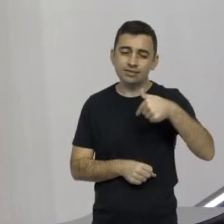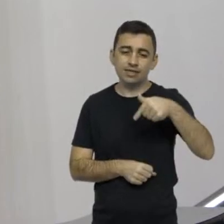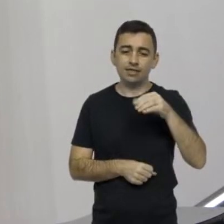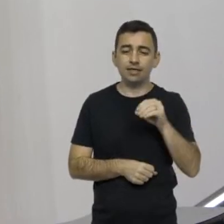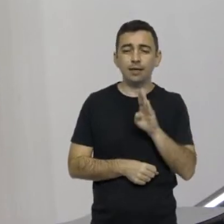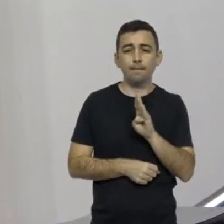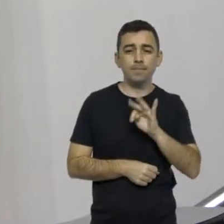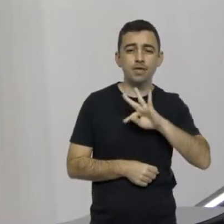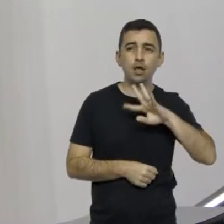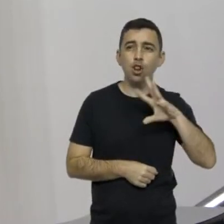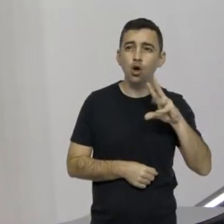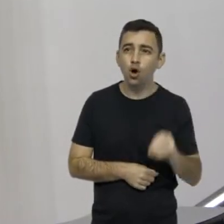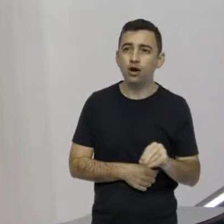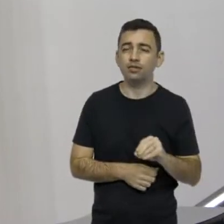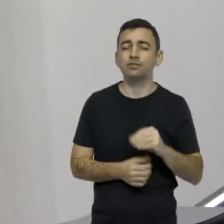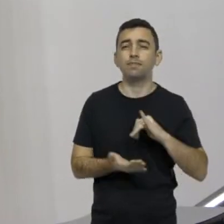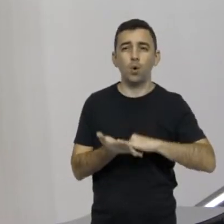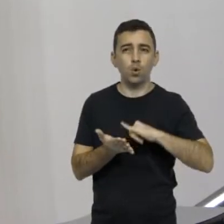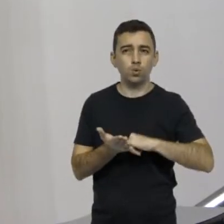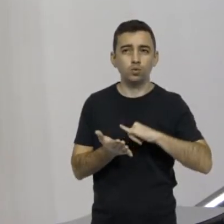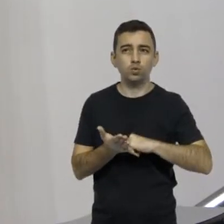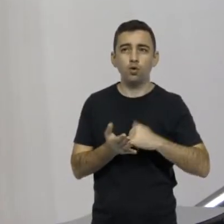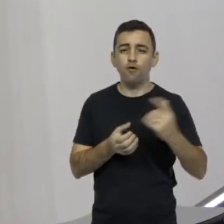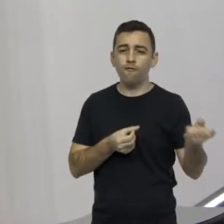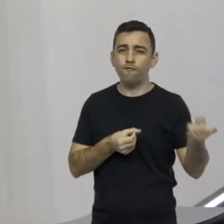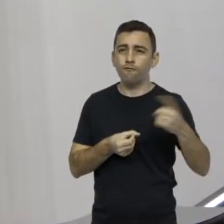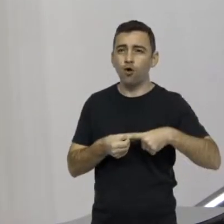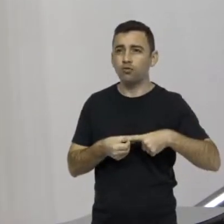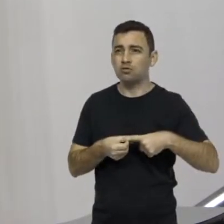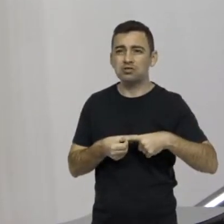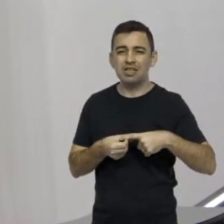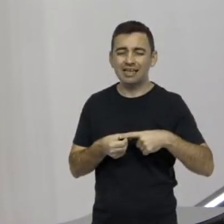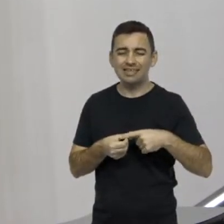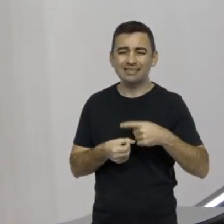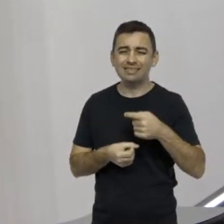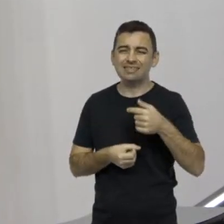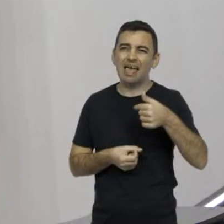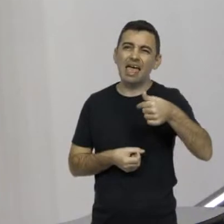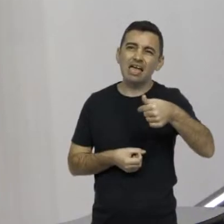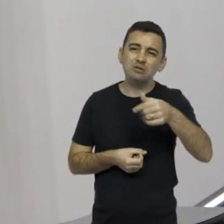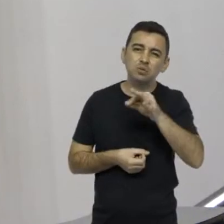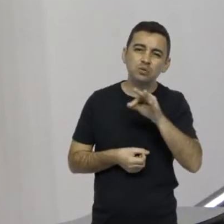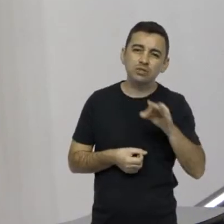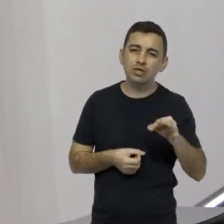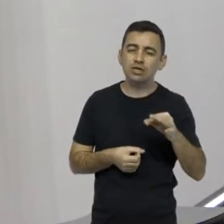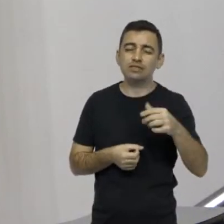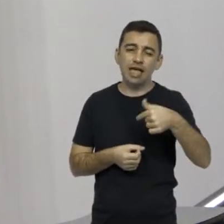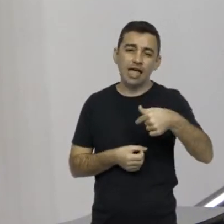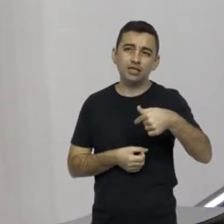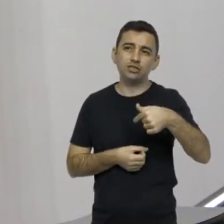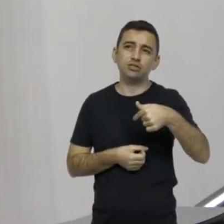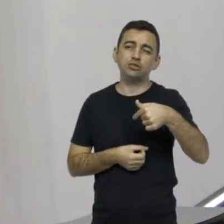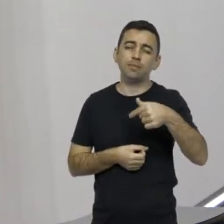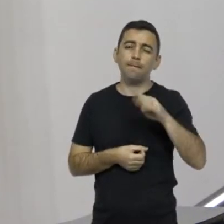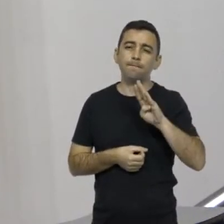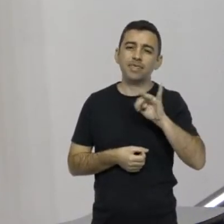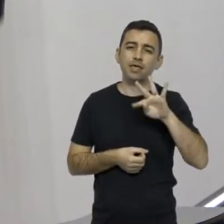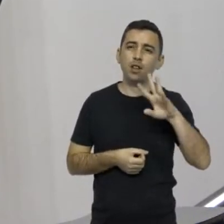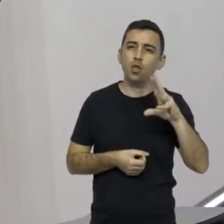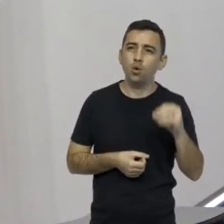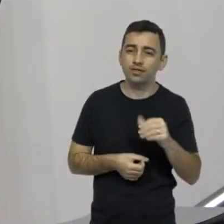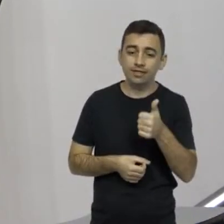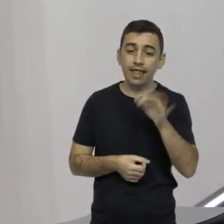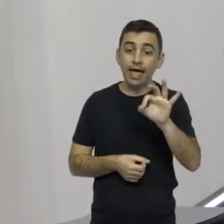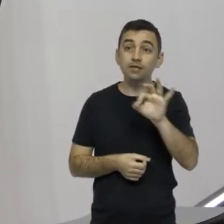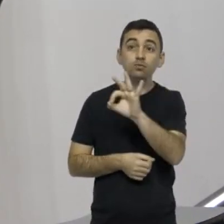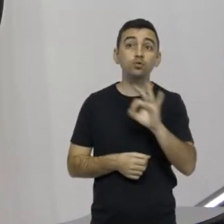bilhões em tributos e não volta 7, não volta 7 bilhões, não volta 10%